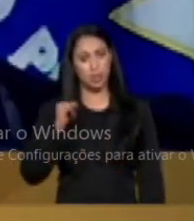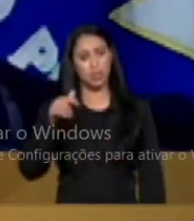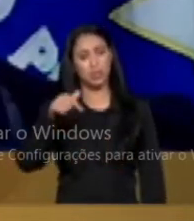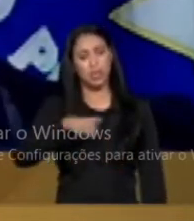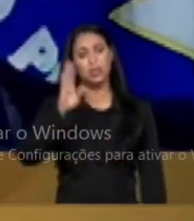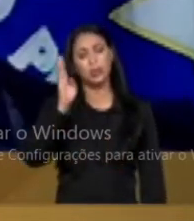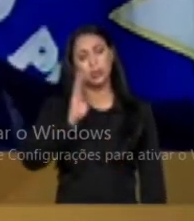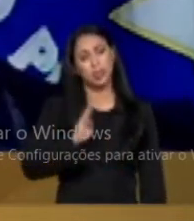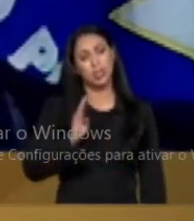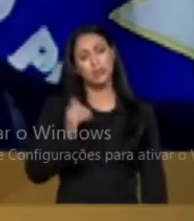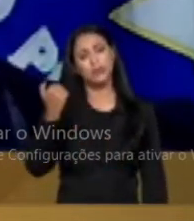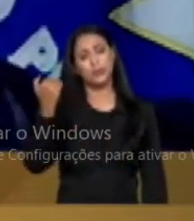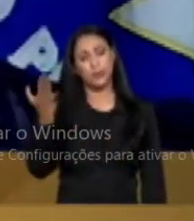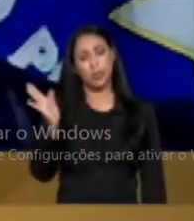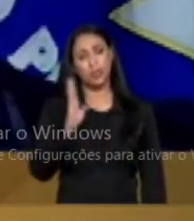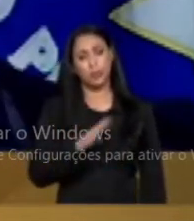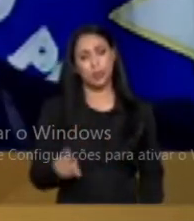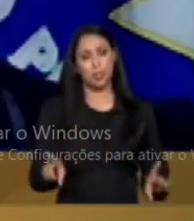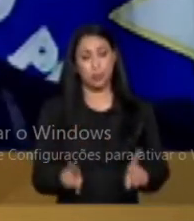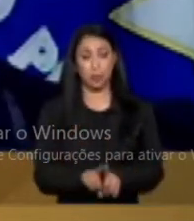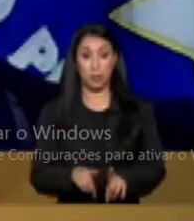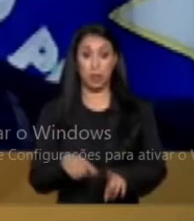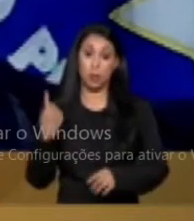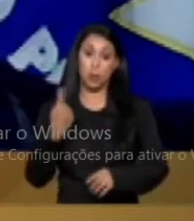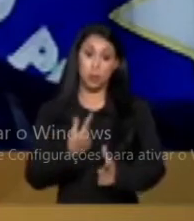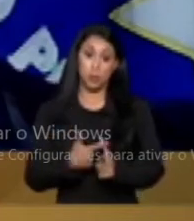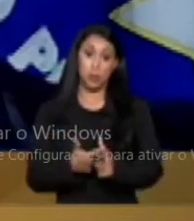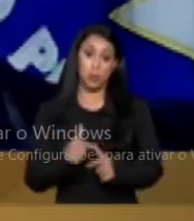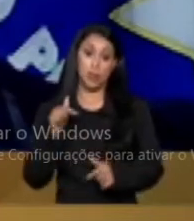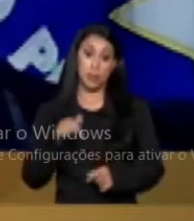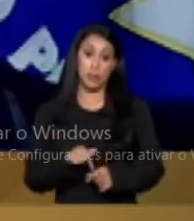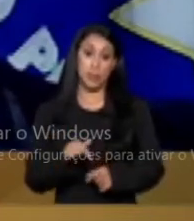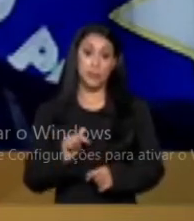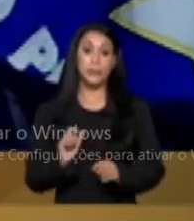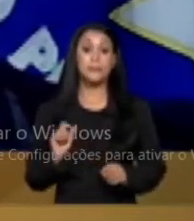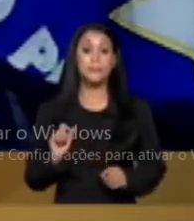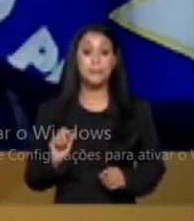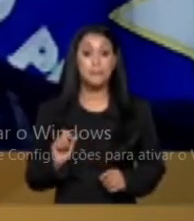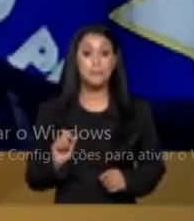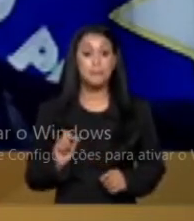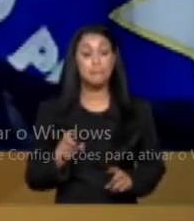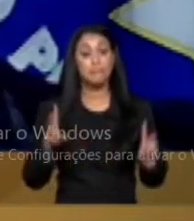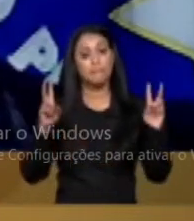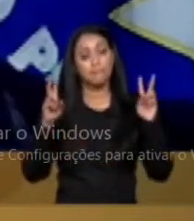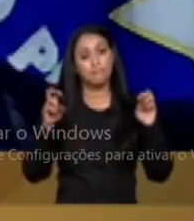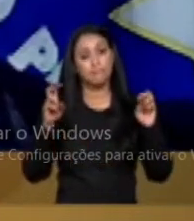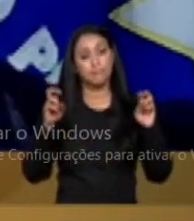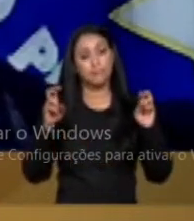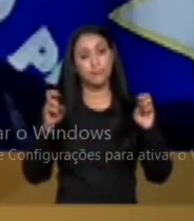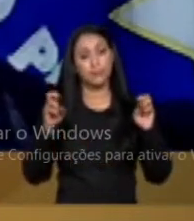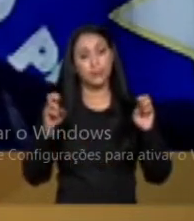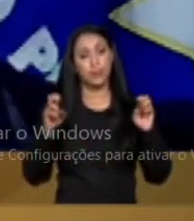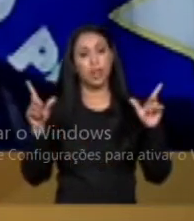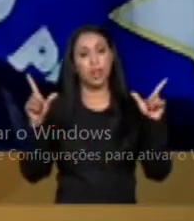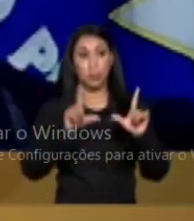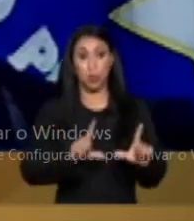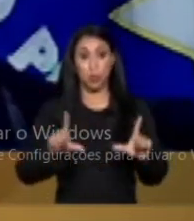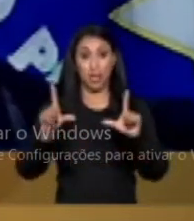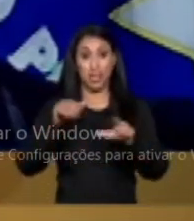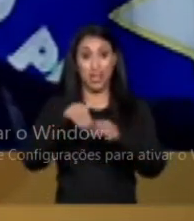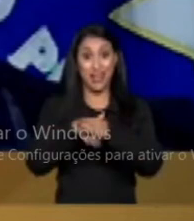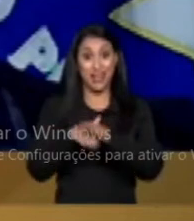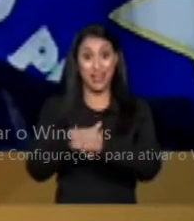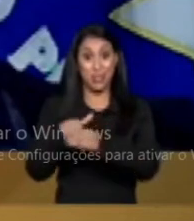nacionais, inclusive estrangeiros. O nosso problema aqui é a questão da propaganda eleitoral e